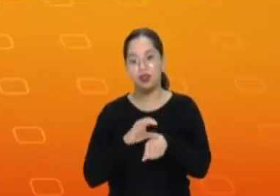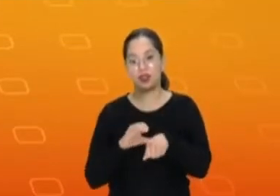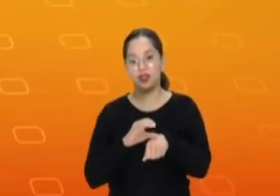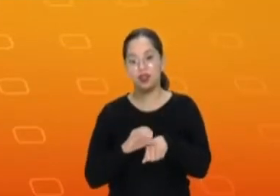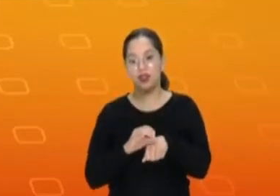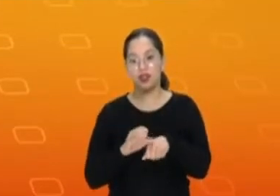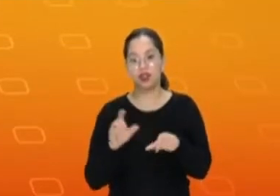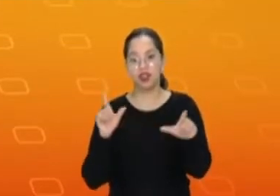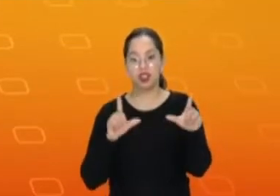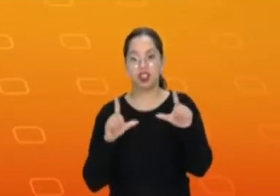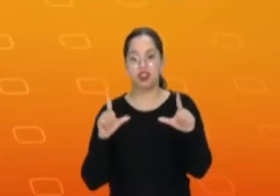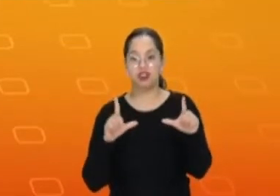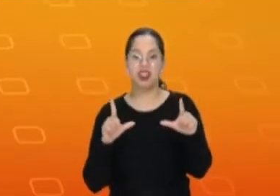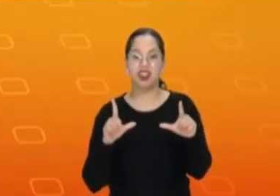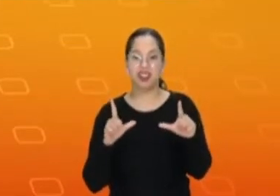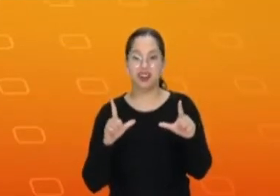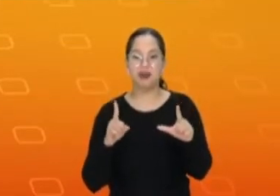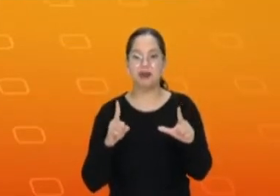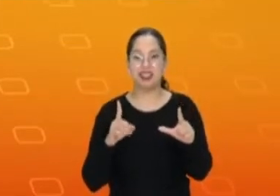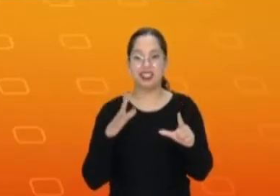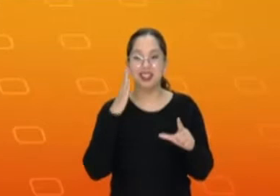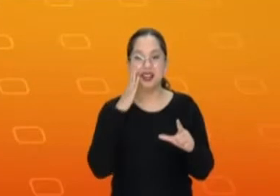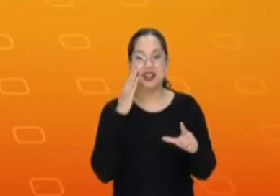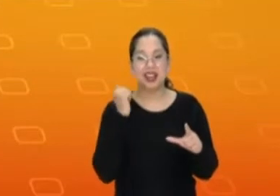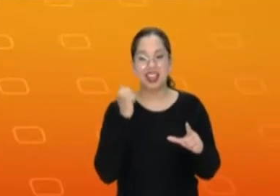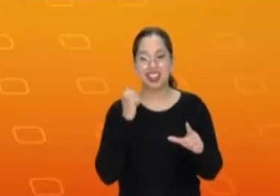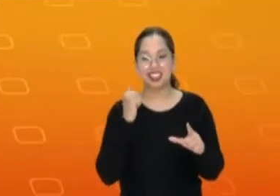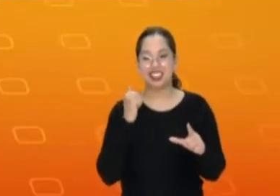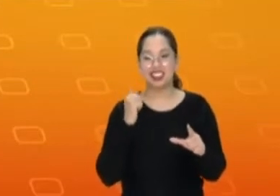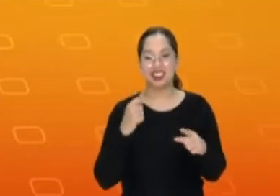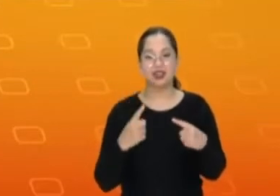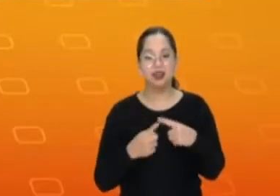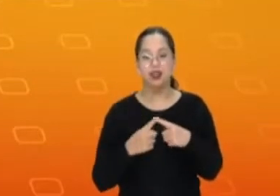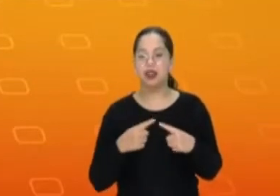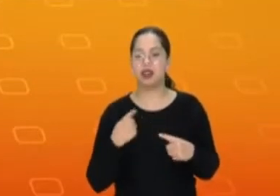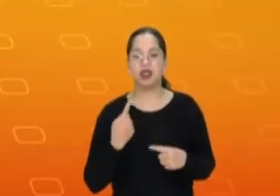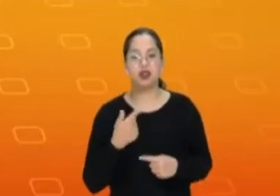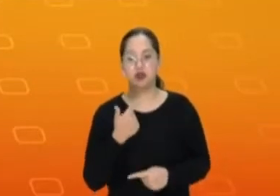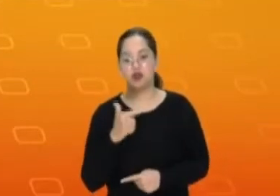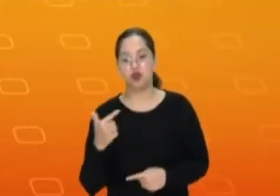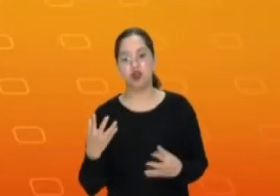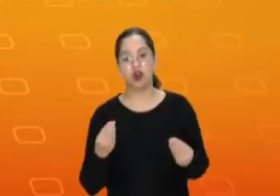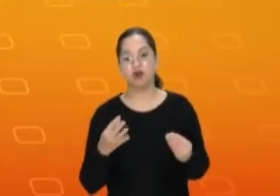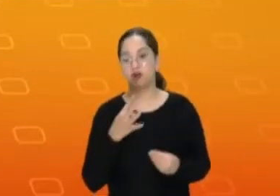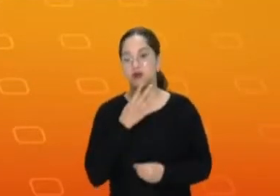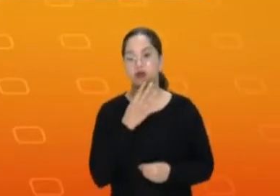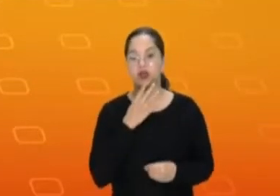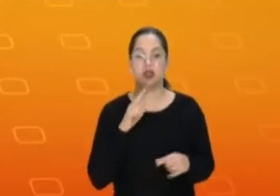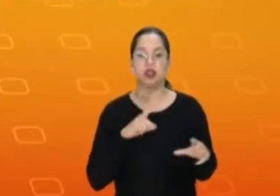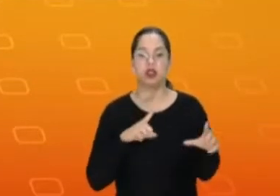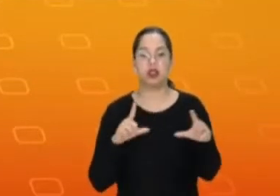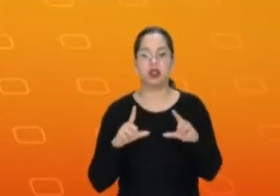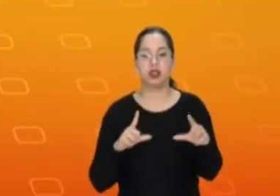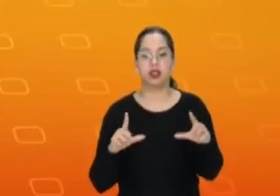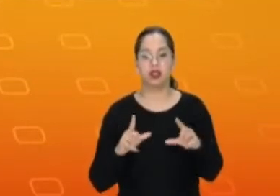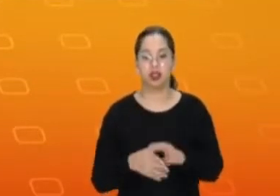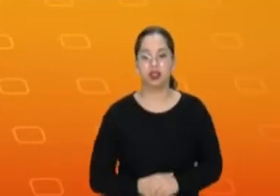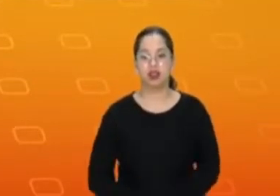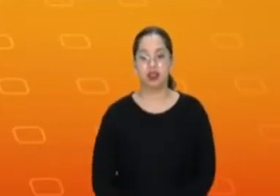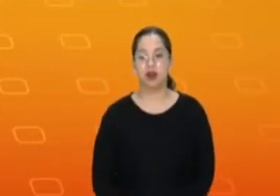para disciplina de engenharia eletrônica, que eles também não tinham muito conhecimento de televisão na época, enfim, não faz tanto tempo assim, mas de qualquer